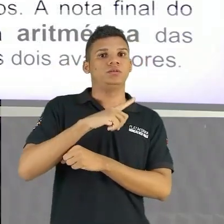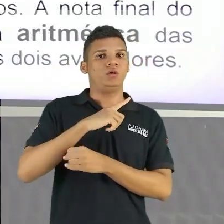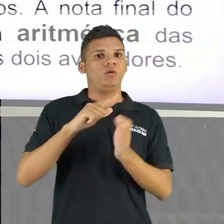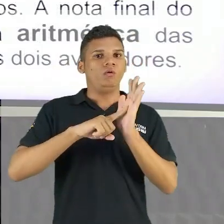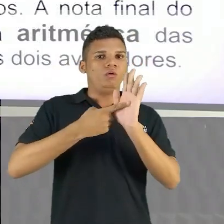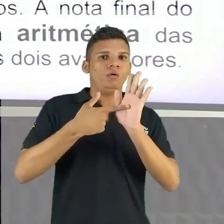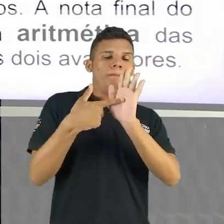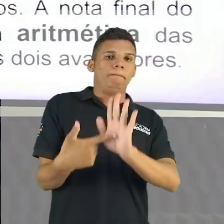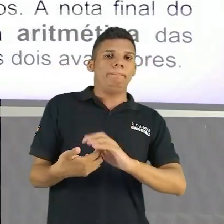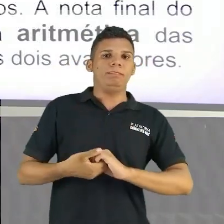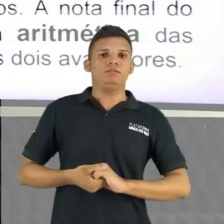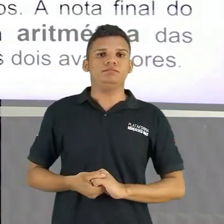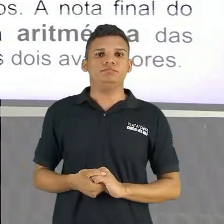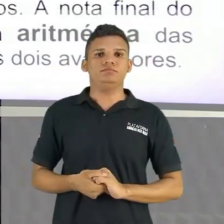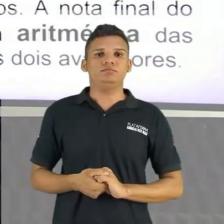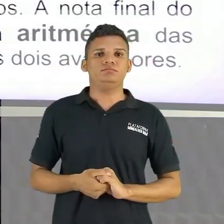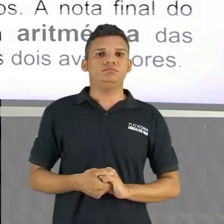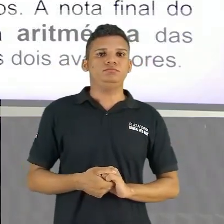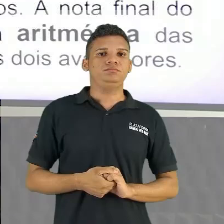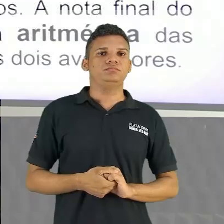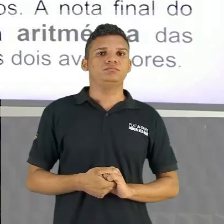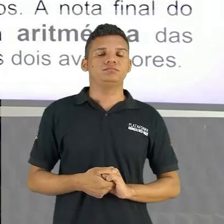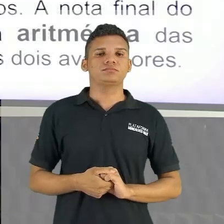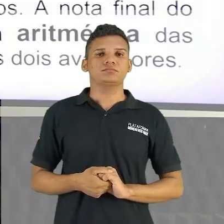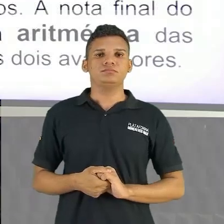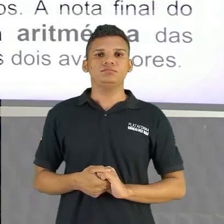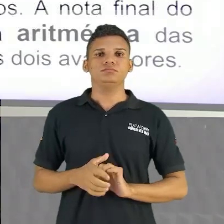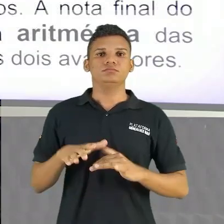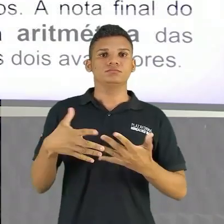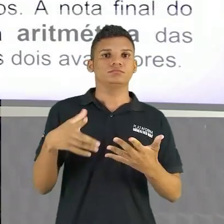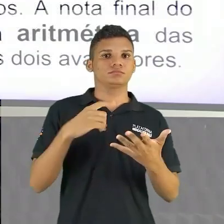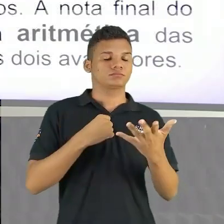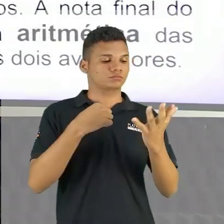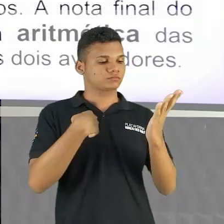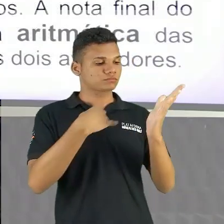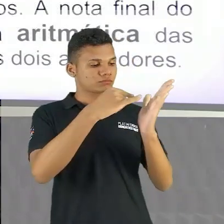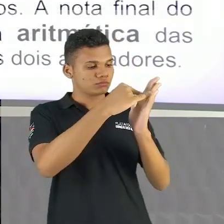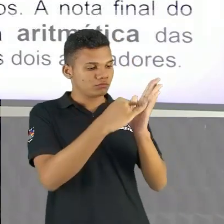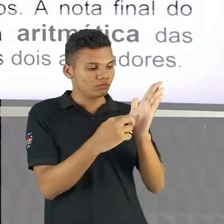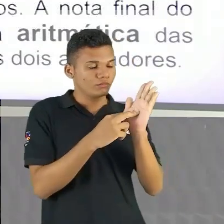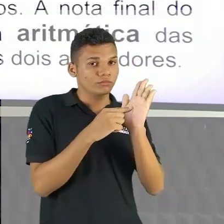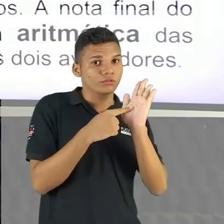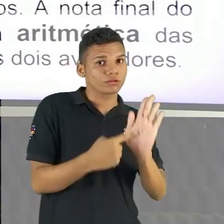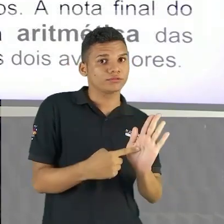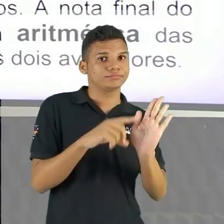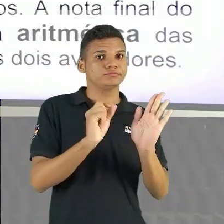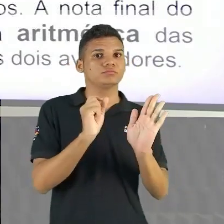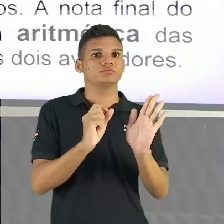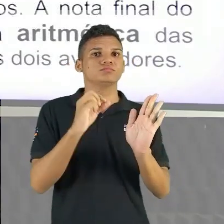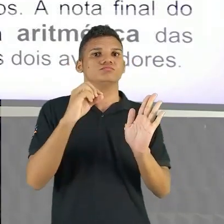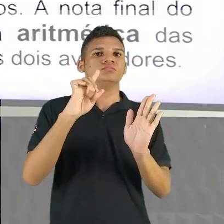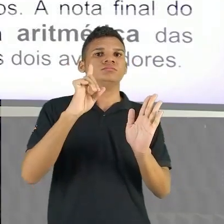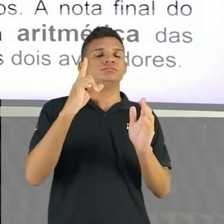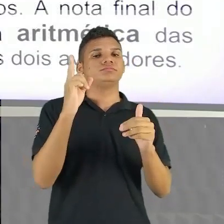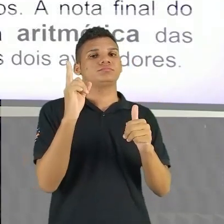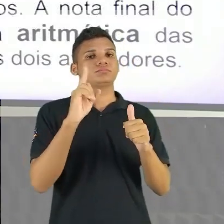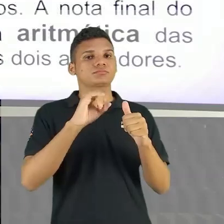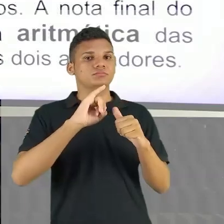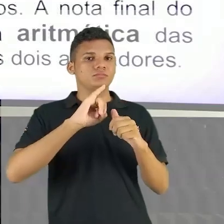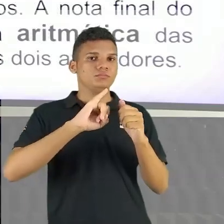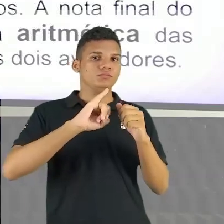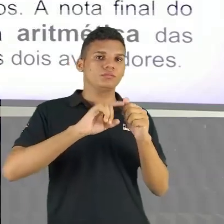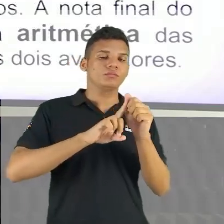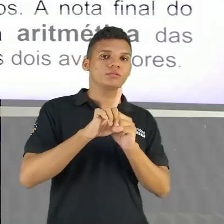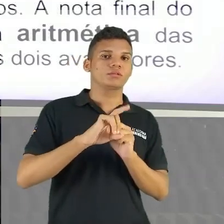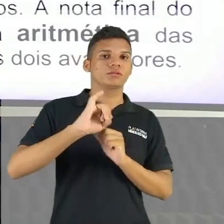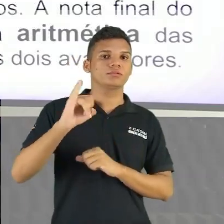então a nota que aparece lá no no manual que aparece quando você acessa lá em janeiro é uma nota